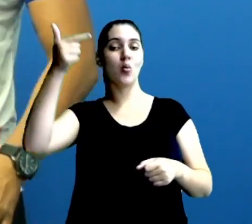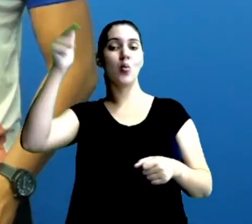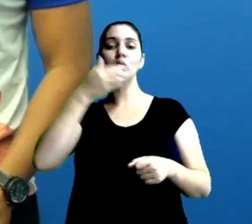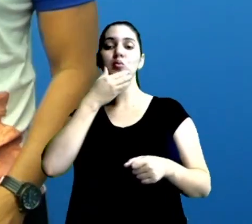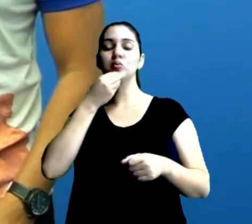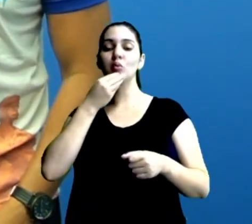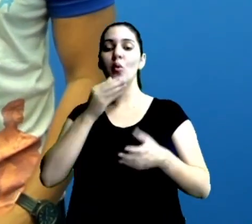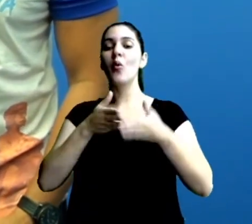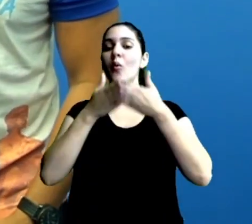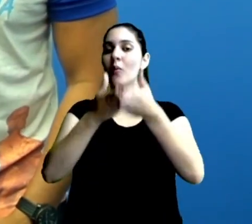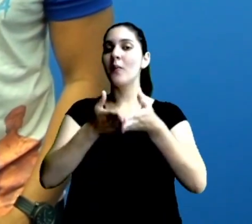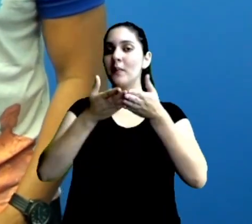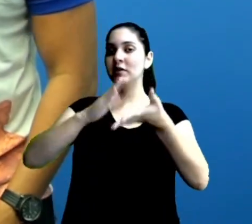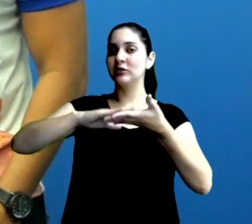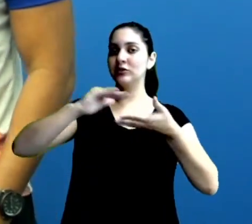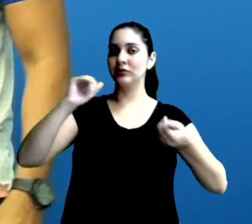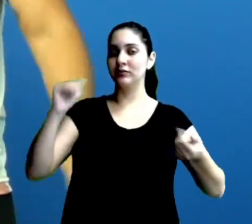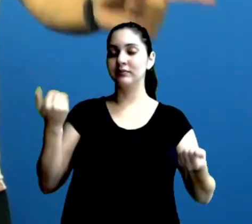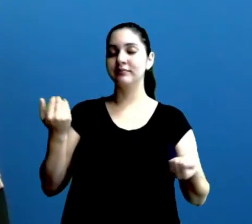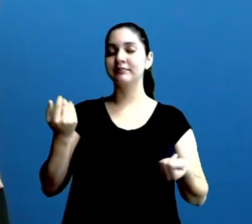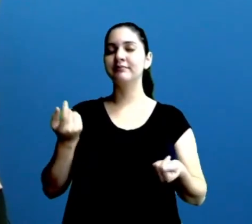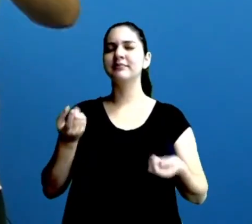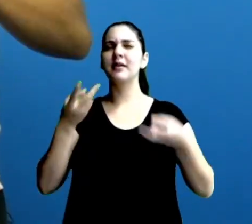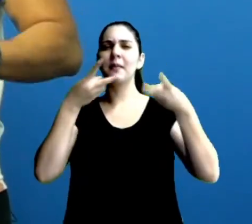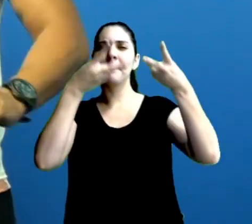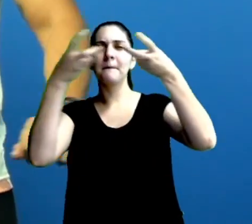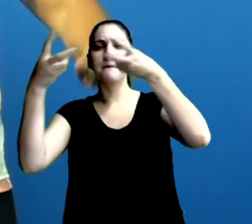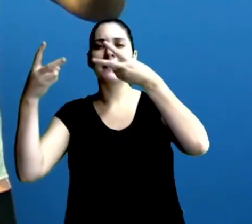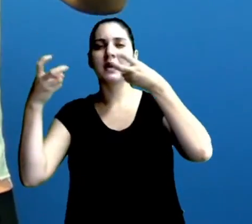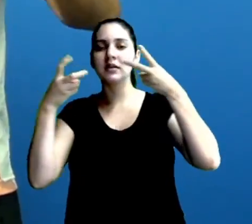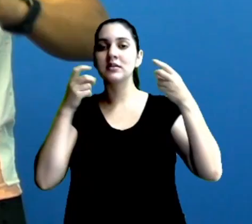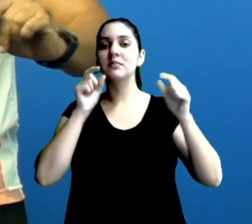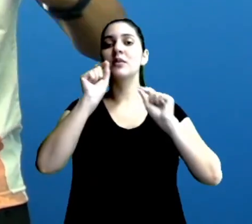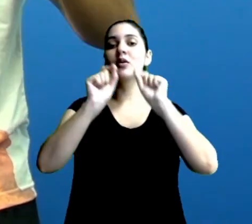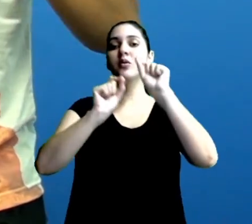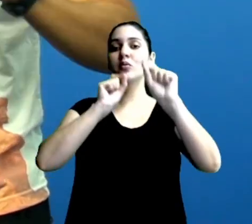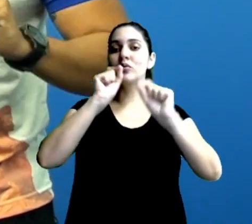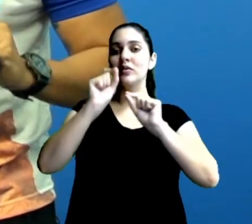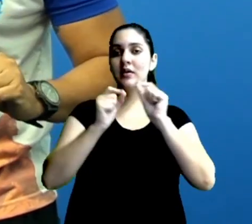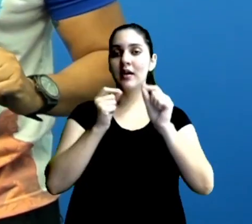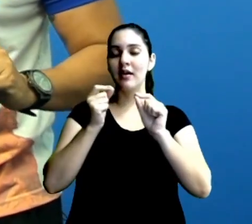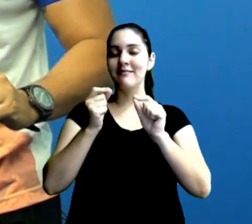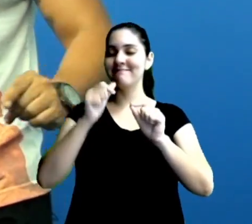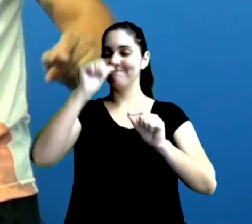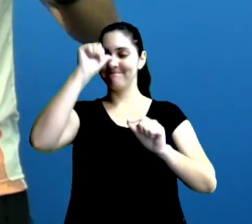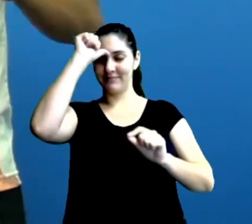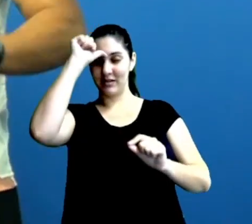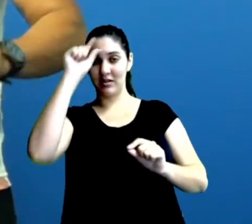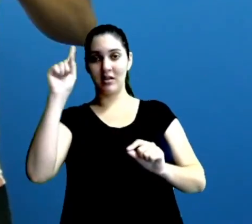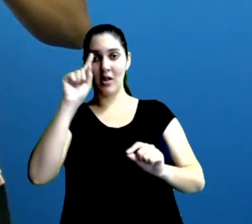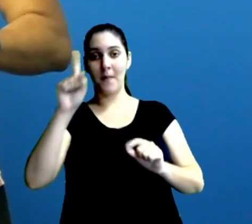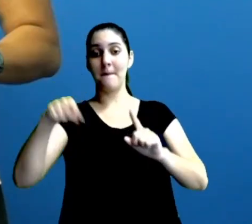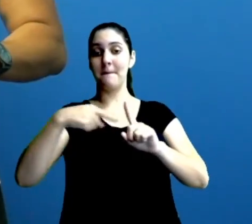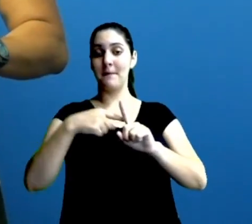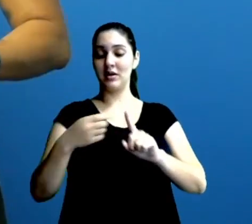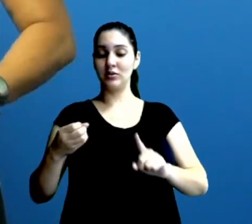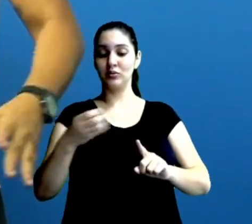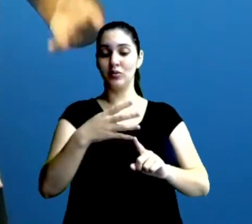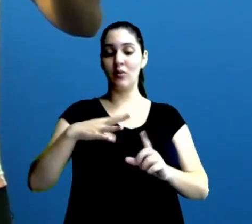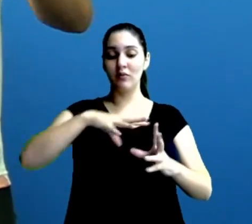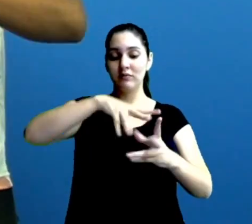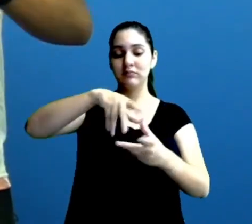espanhol, vai detectar que ali não é as Índias, mas é um novo continente, um novo